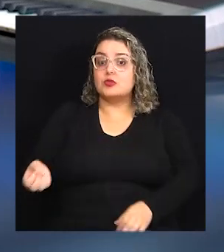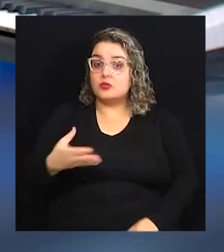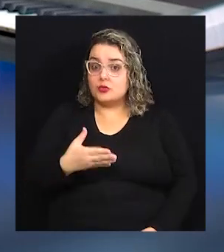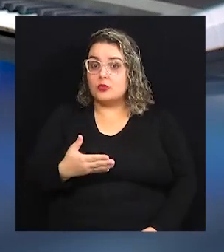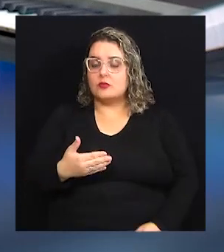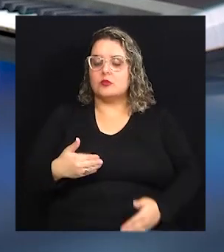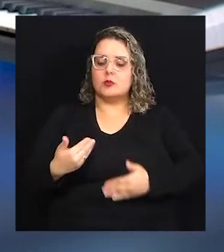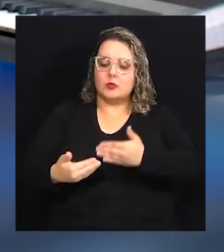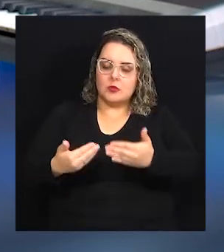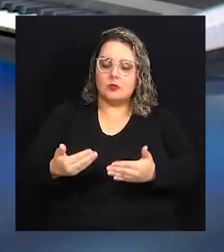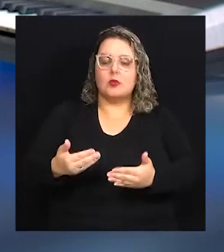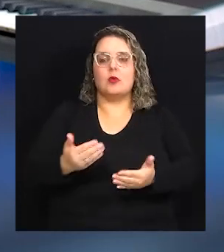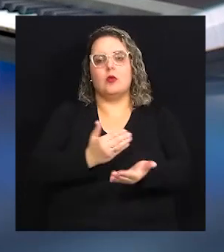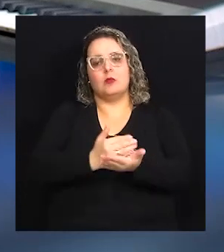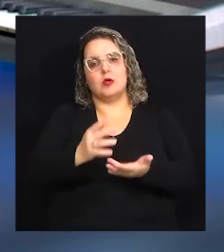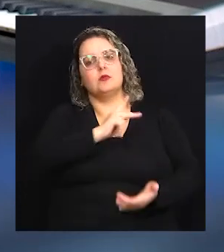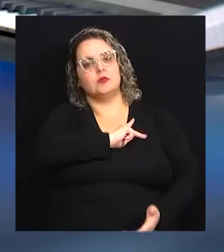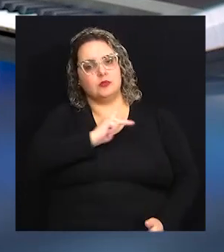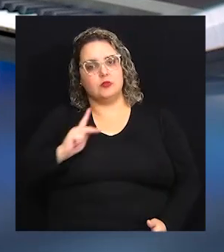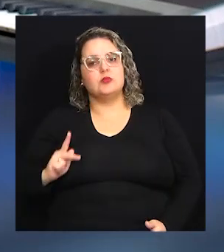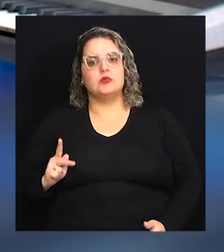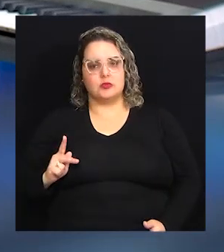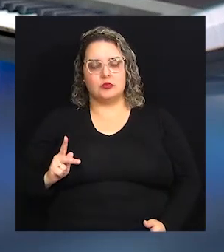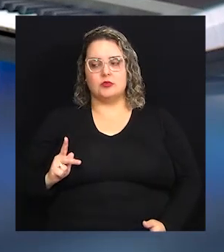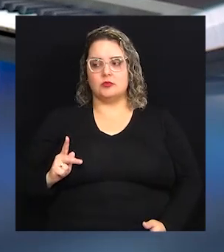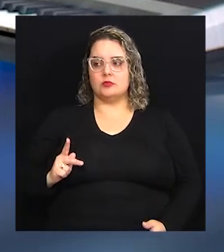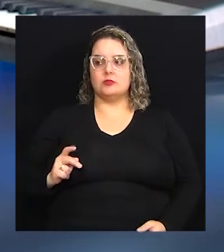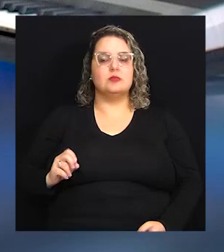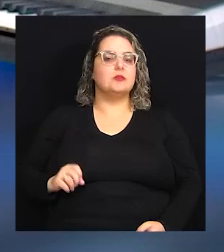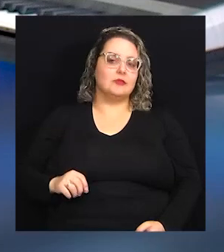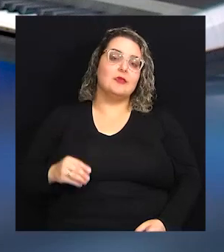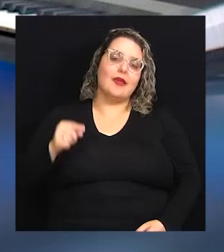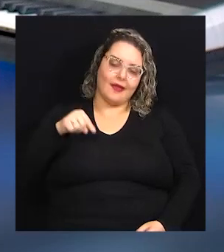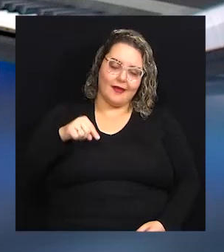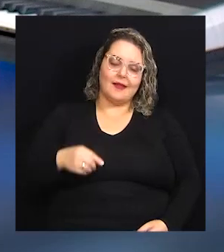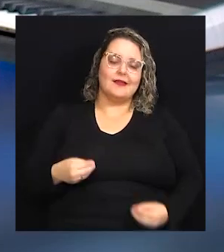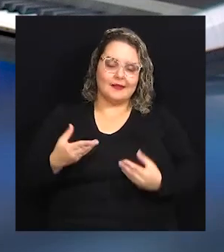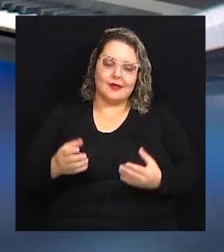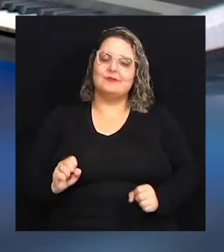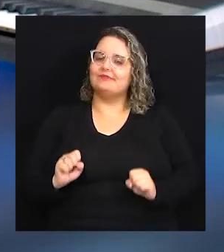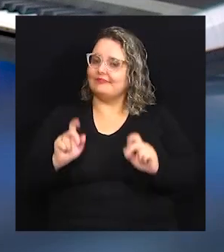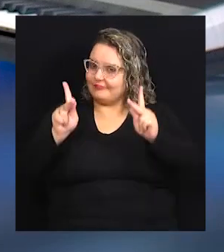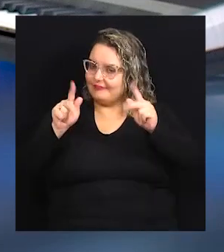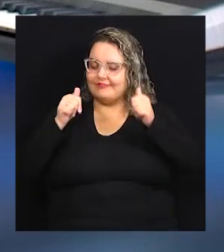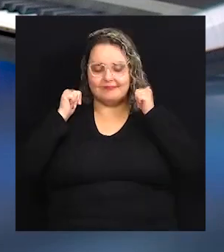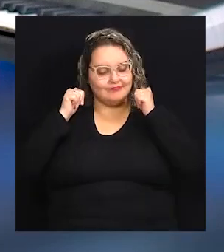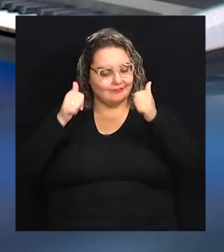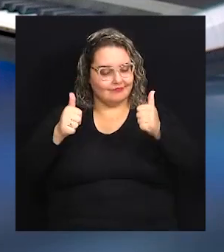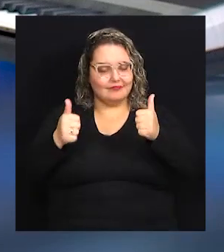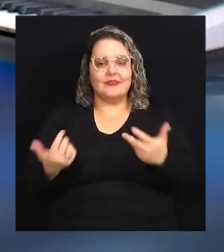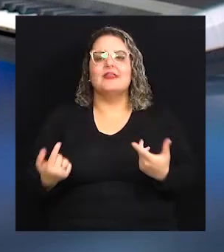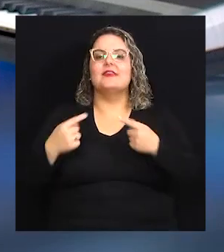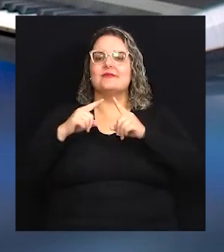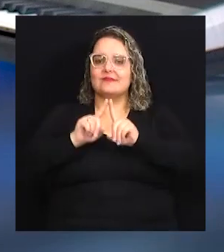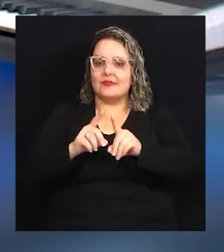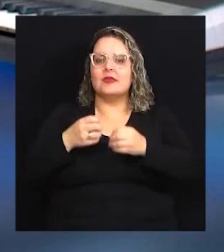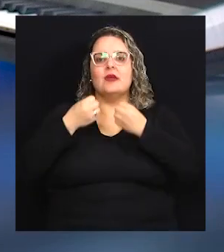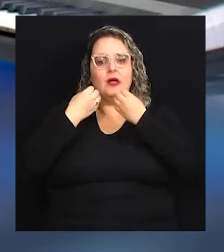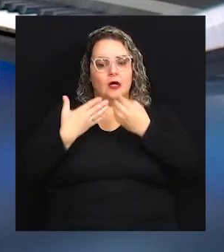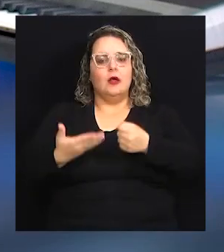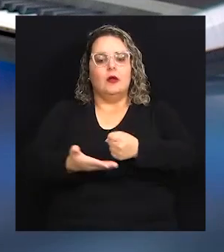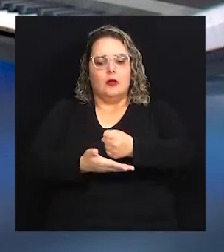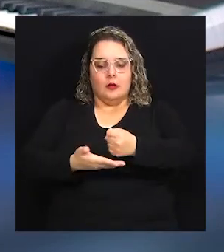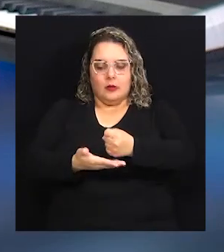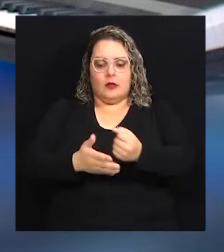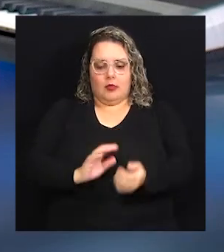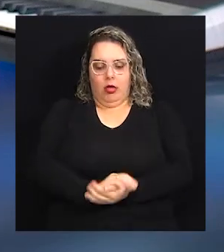projetos novos, passa pelo nosso presidente e ele dá o ok. Então, assim, nós temos uma boa